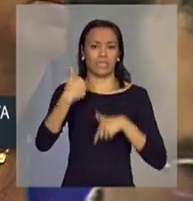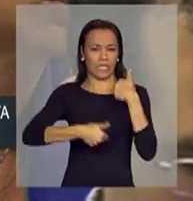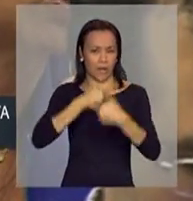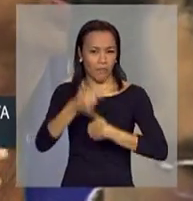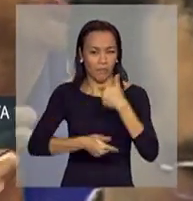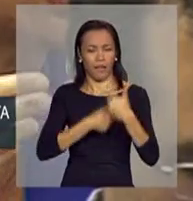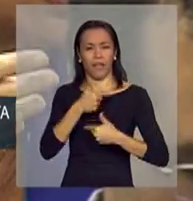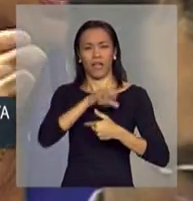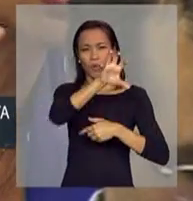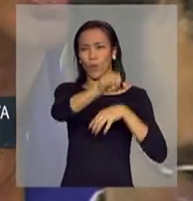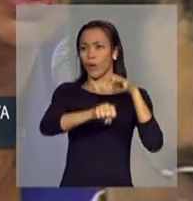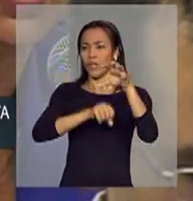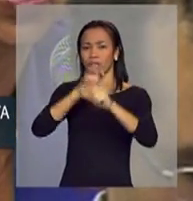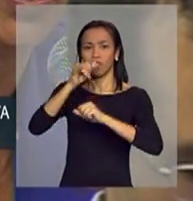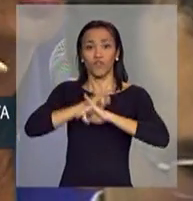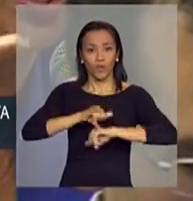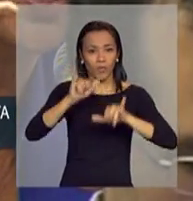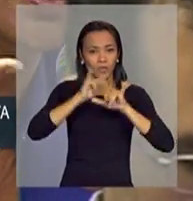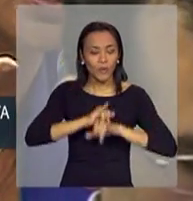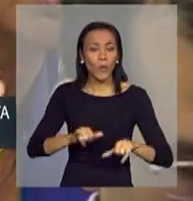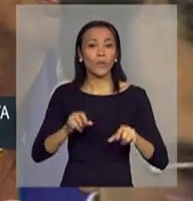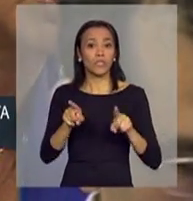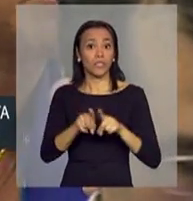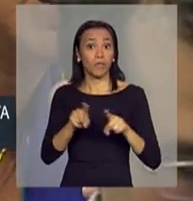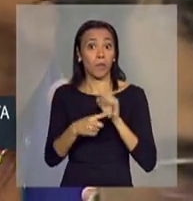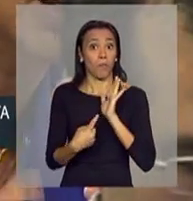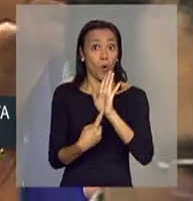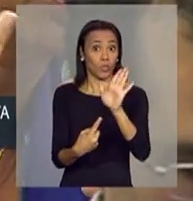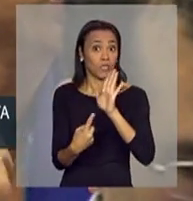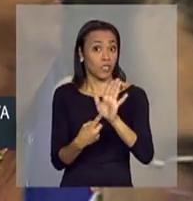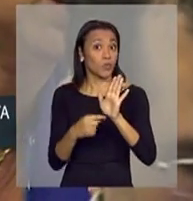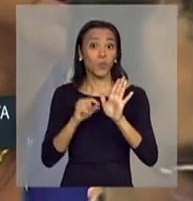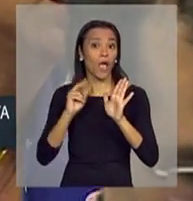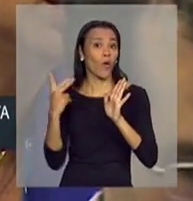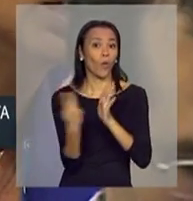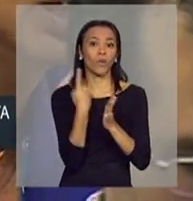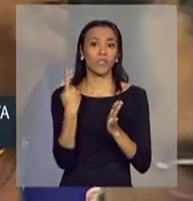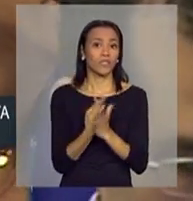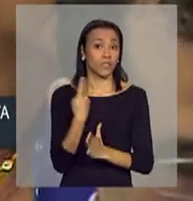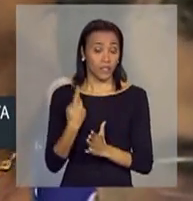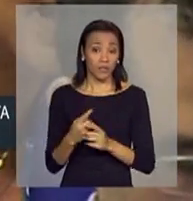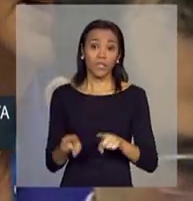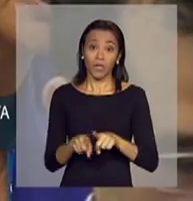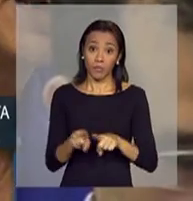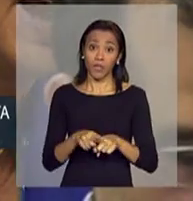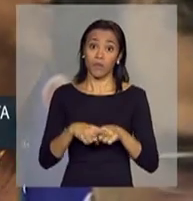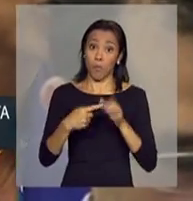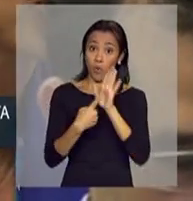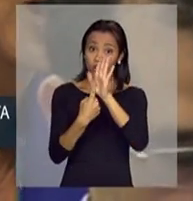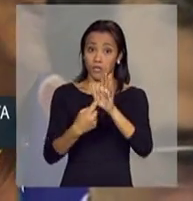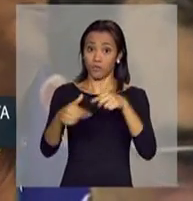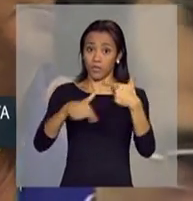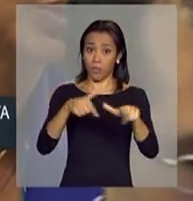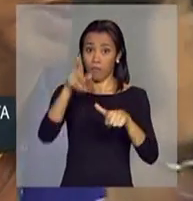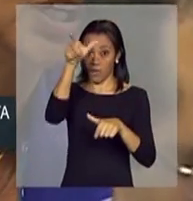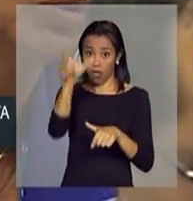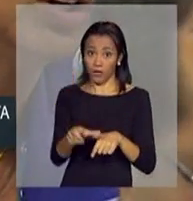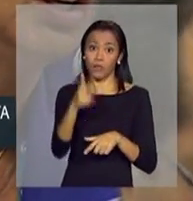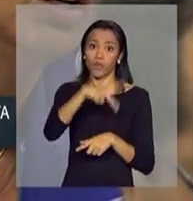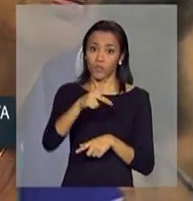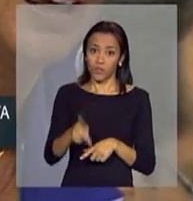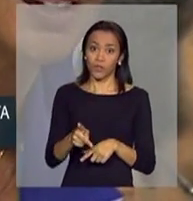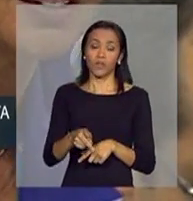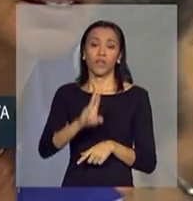de informações e de revelações que esse trabalho da professora Heloísa Starling traz já no primeiro